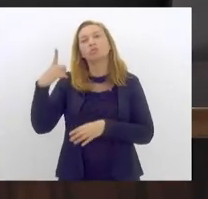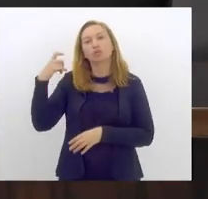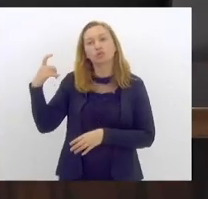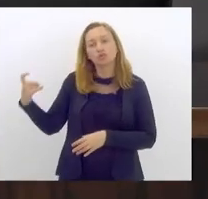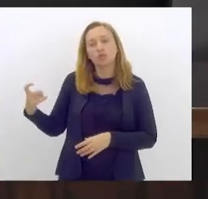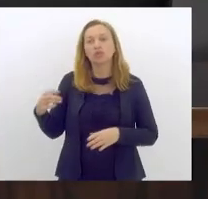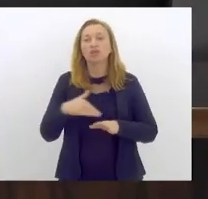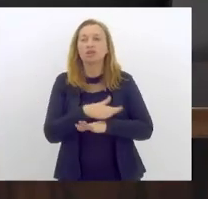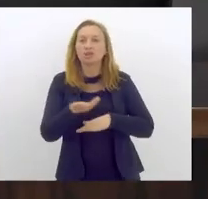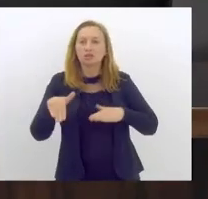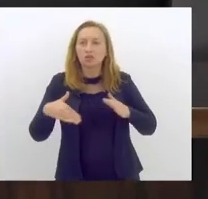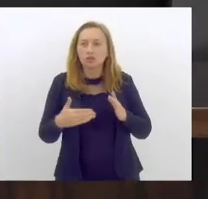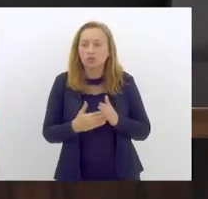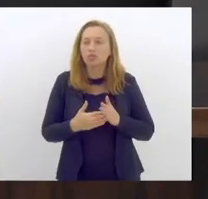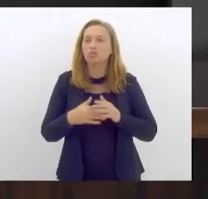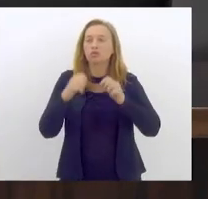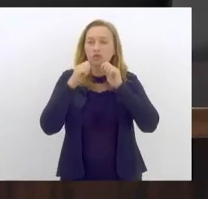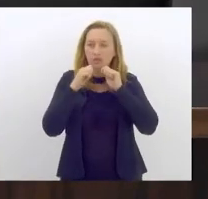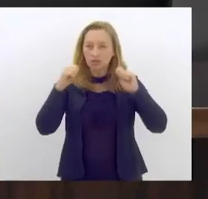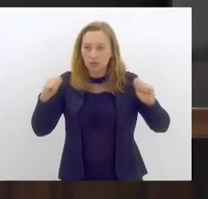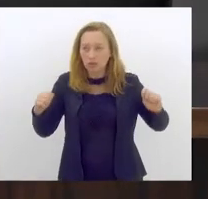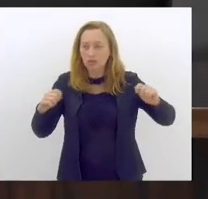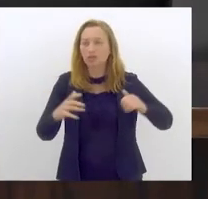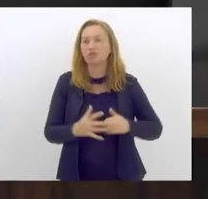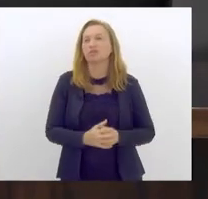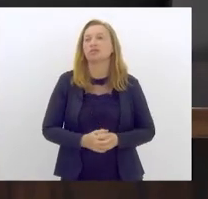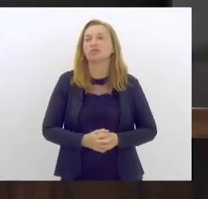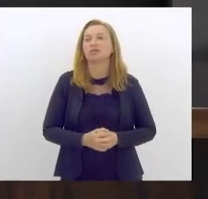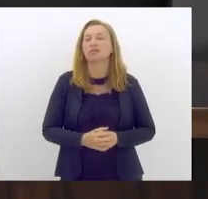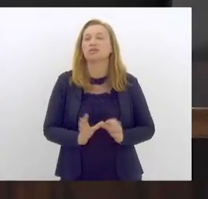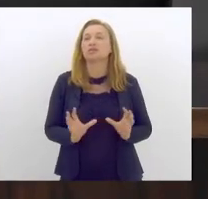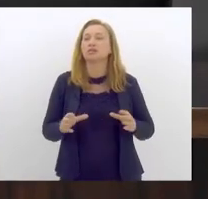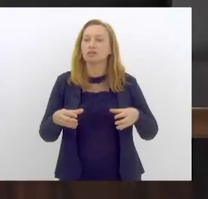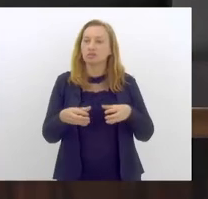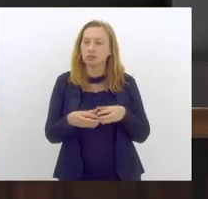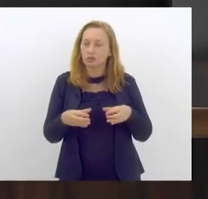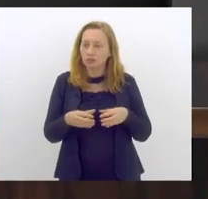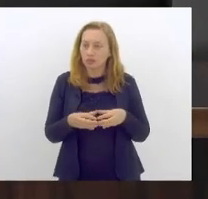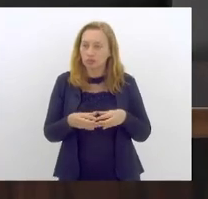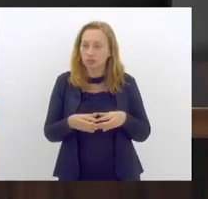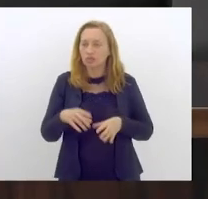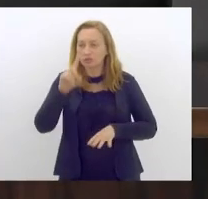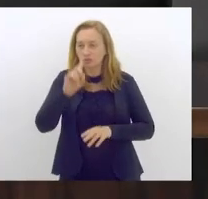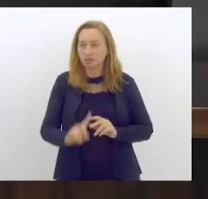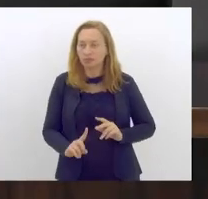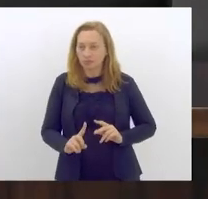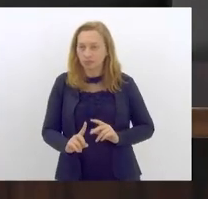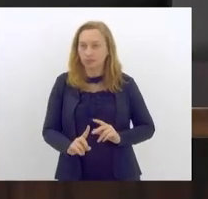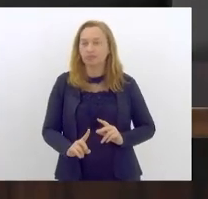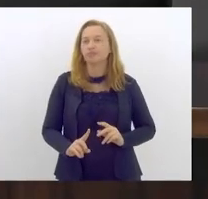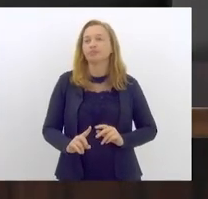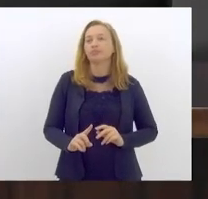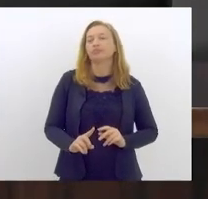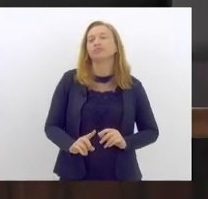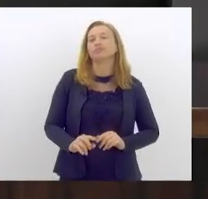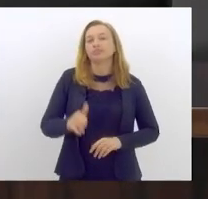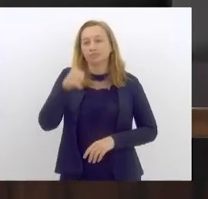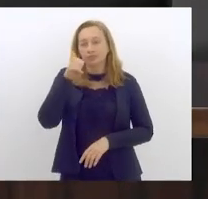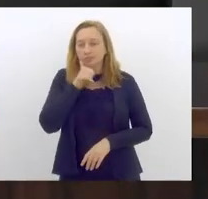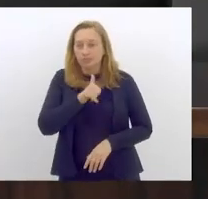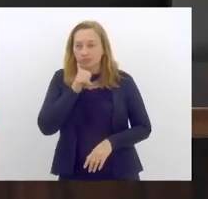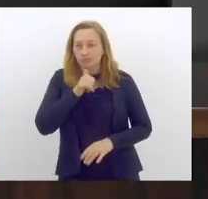e a todos os assessores né da comissão de defesa dos direitos da mulher